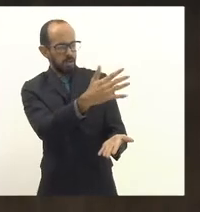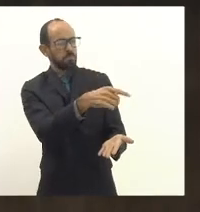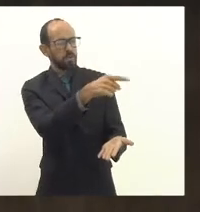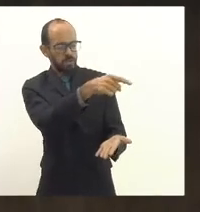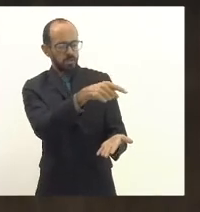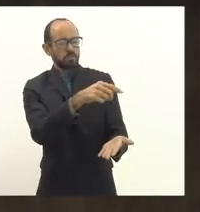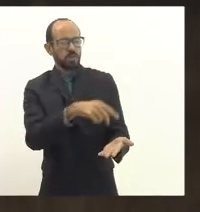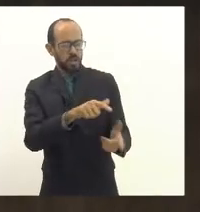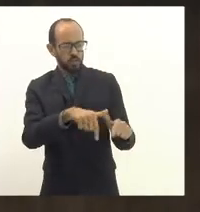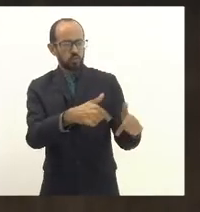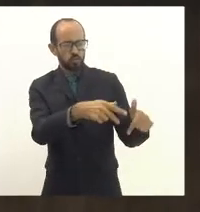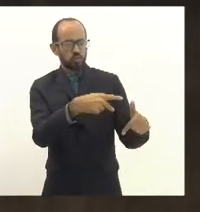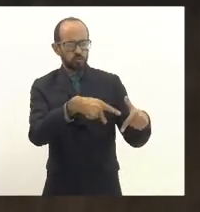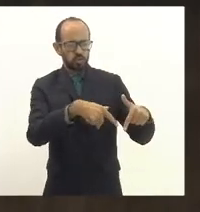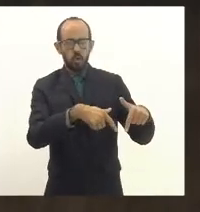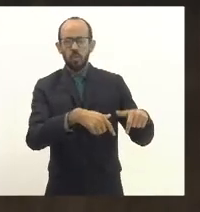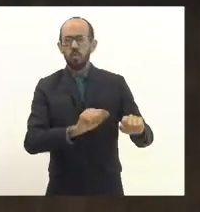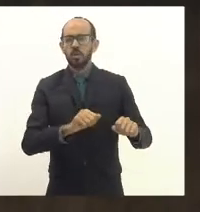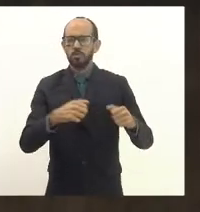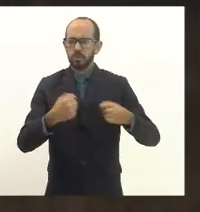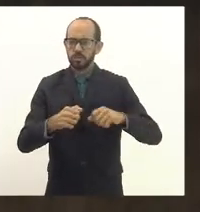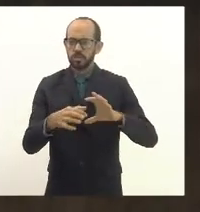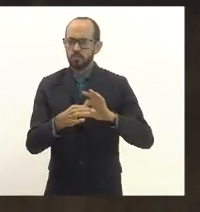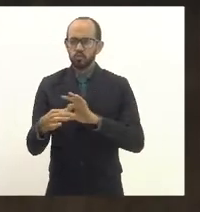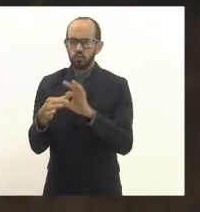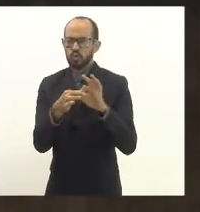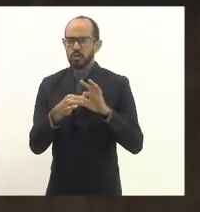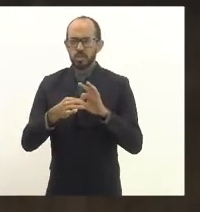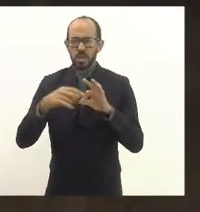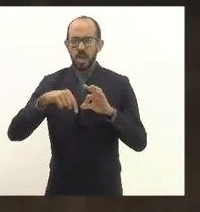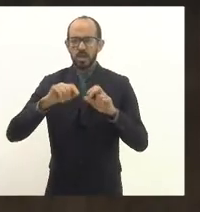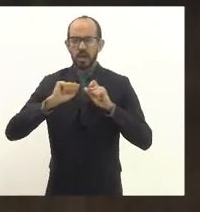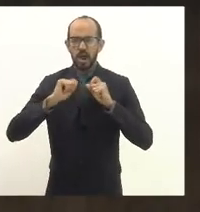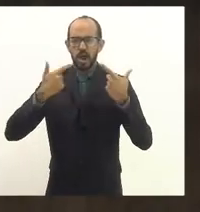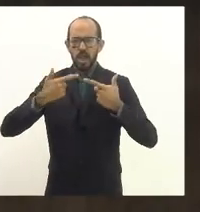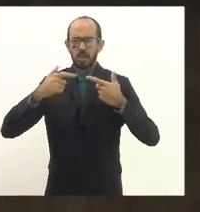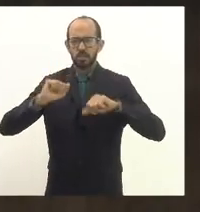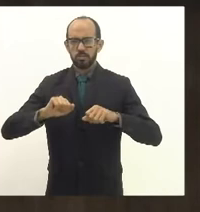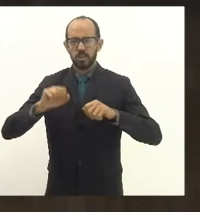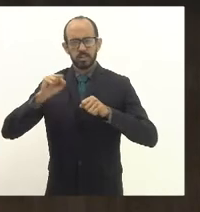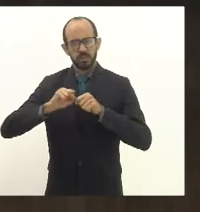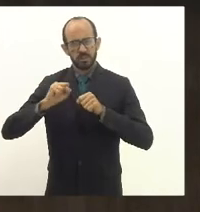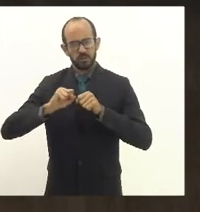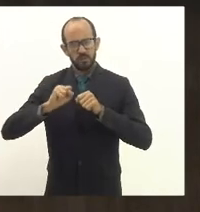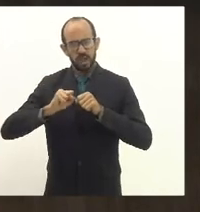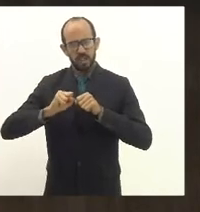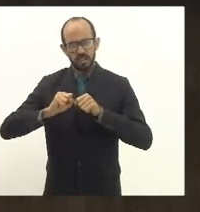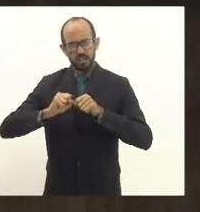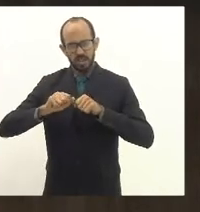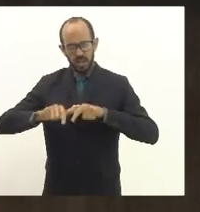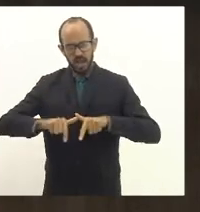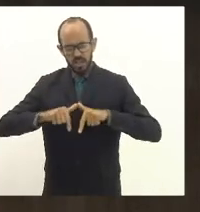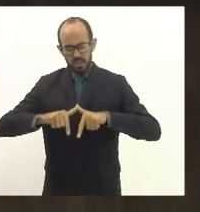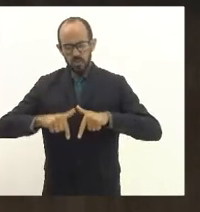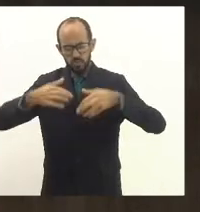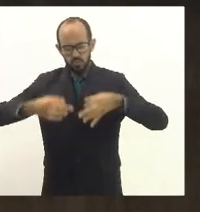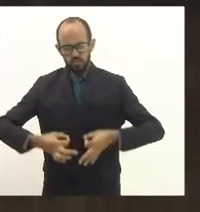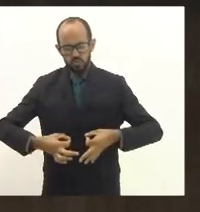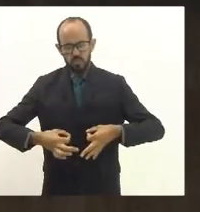acho que temos que nos unir nesta casa para que se dê efetividade e que